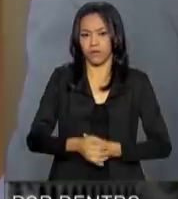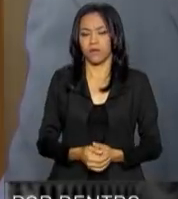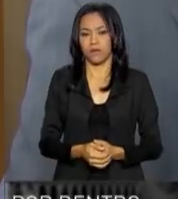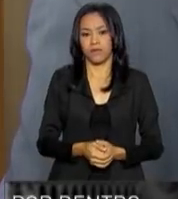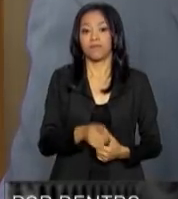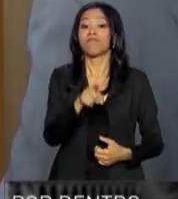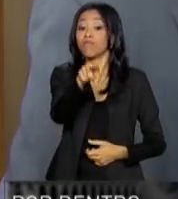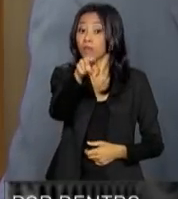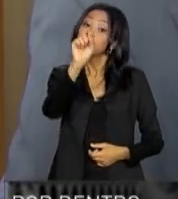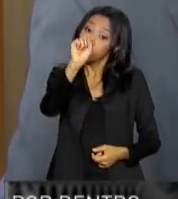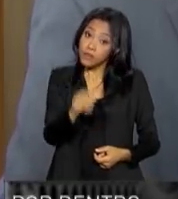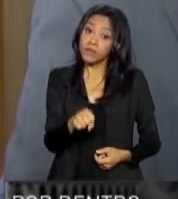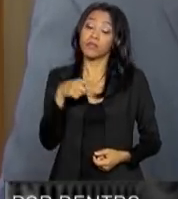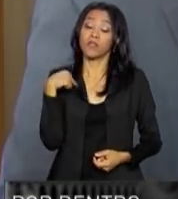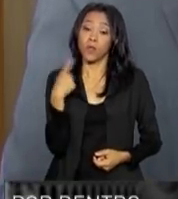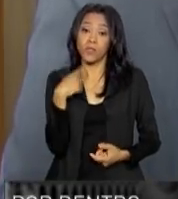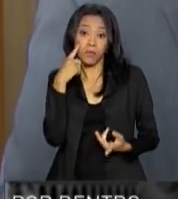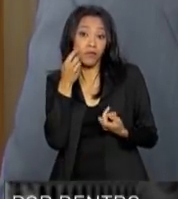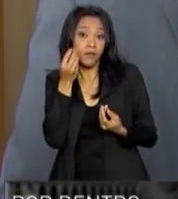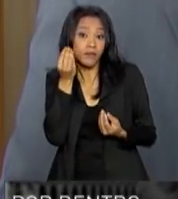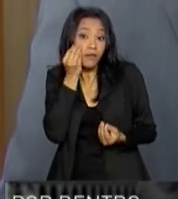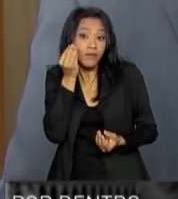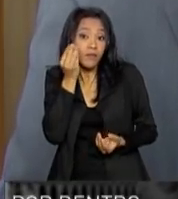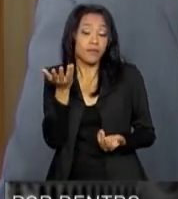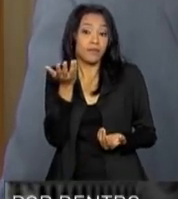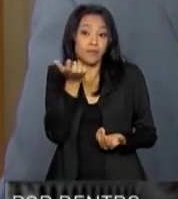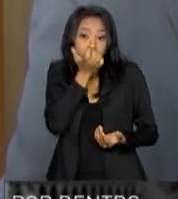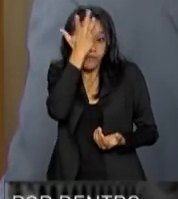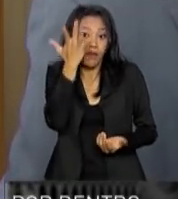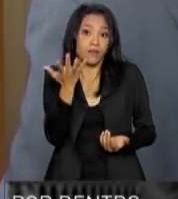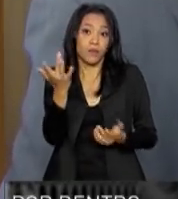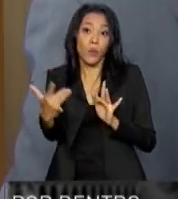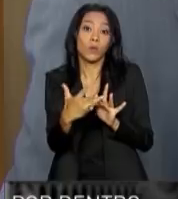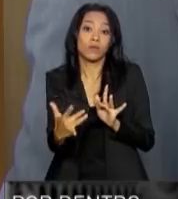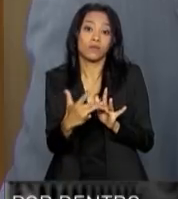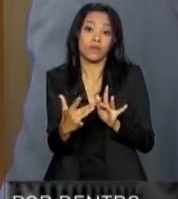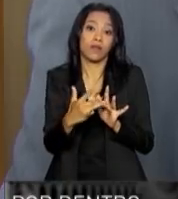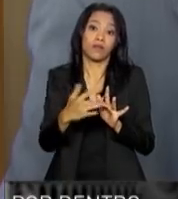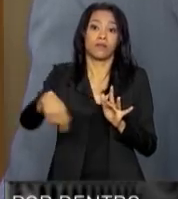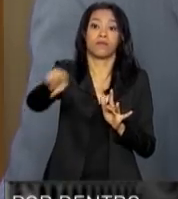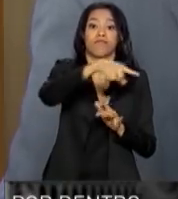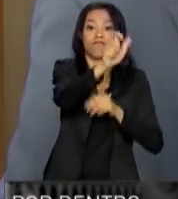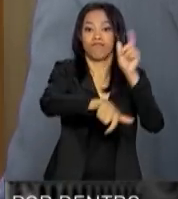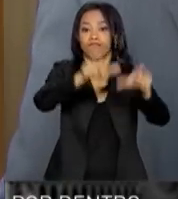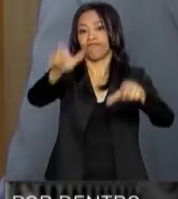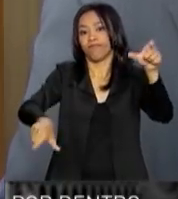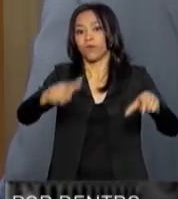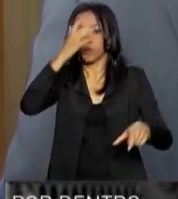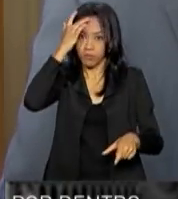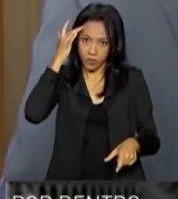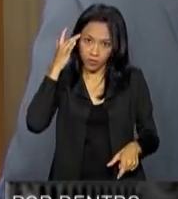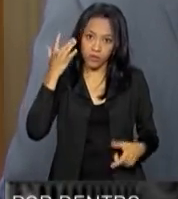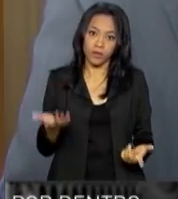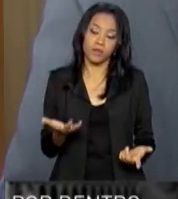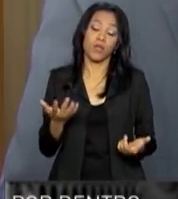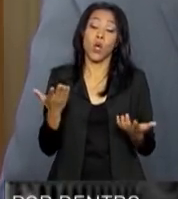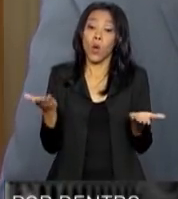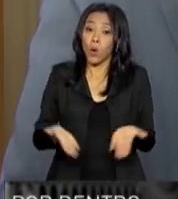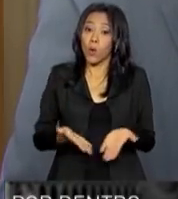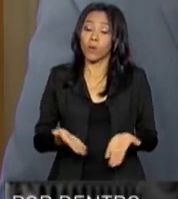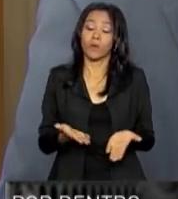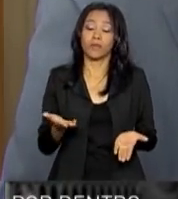tentando facilitar a comunicação do inss com os segurados hoje nós não trabalhamos com